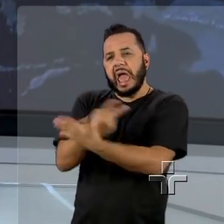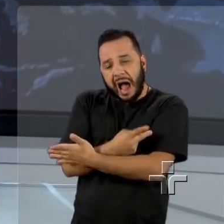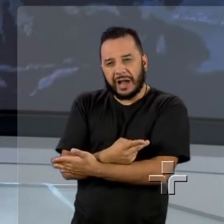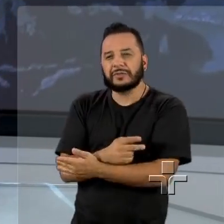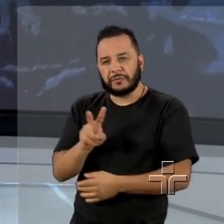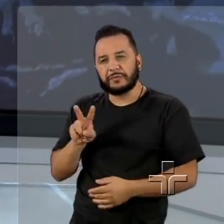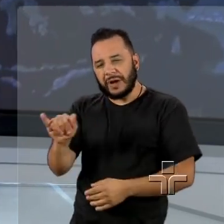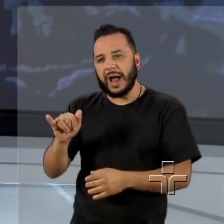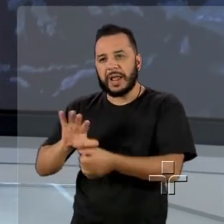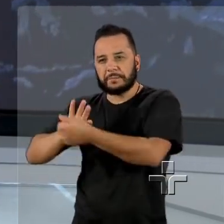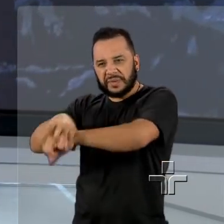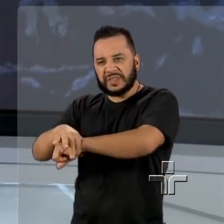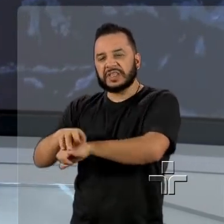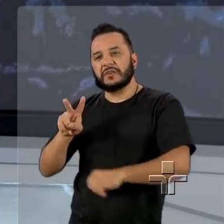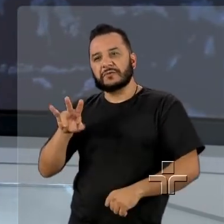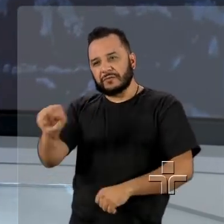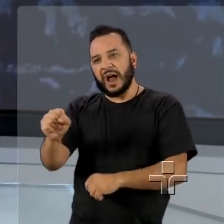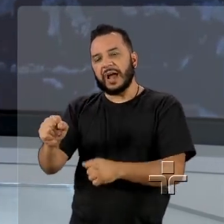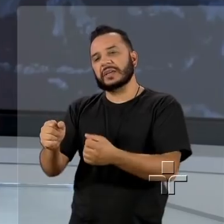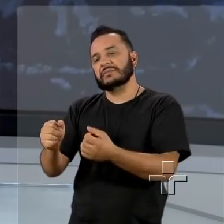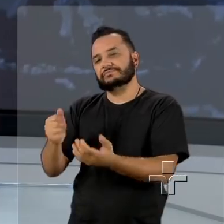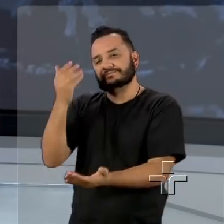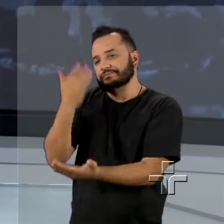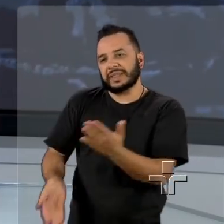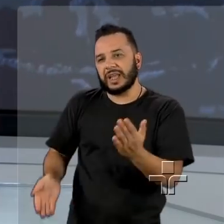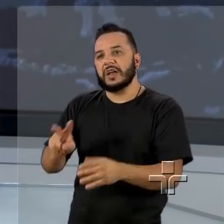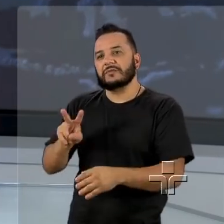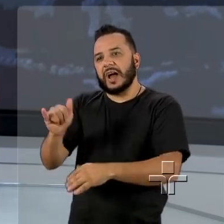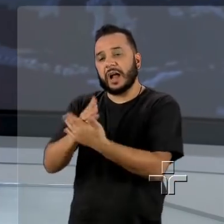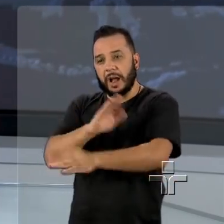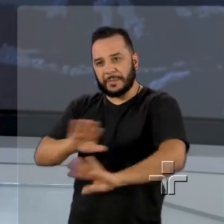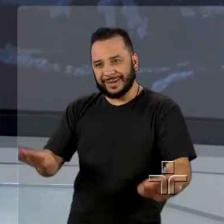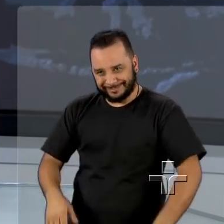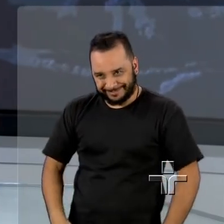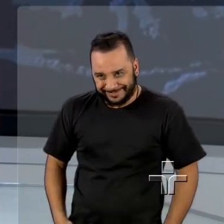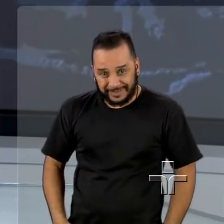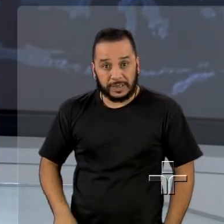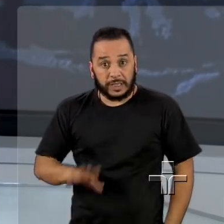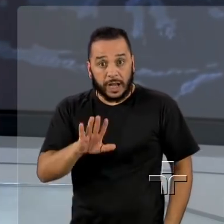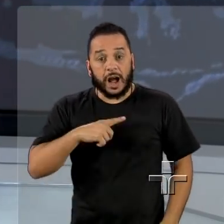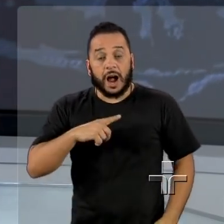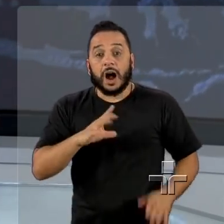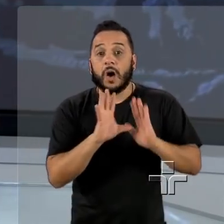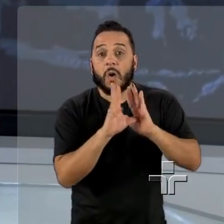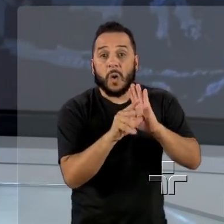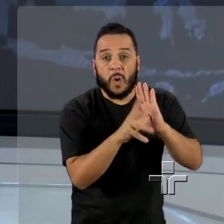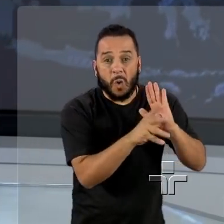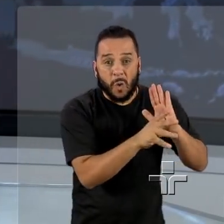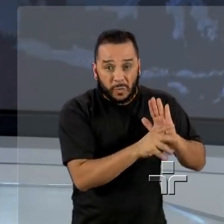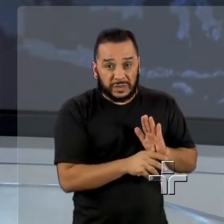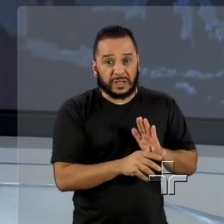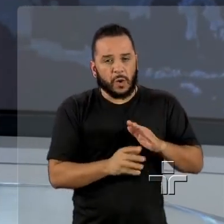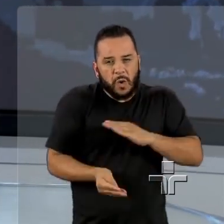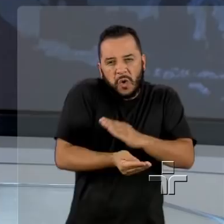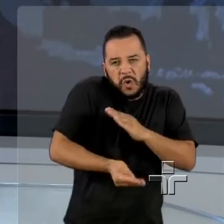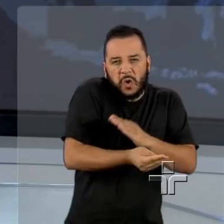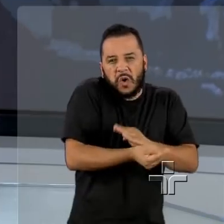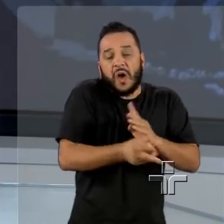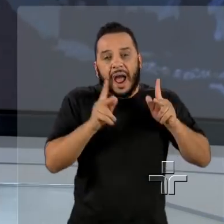do Estado, que tem uma folha de pagamento gigantesca, que quebra qualquer um, é porque justamente quando você tem Estado grande, a corrupção é maior ainda. Porque ele